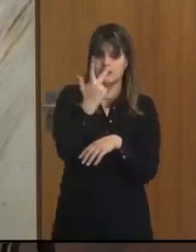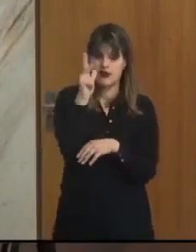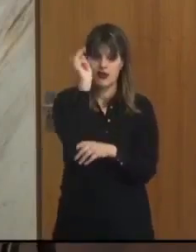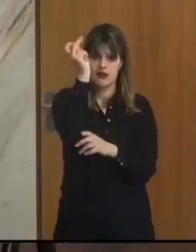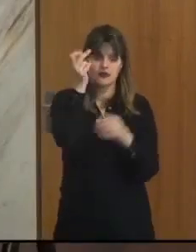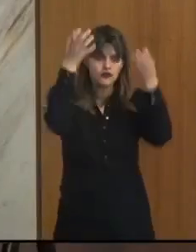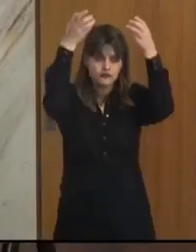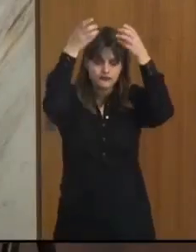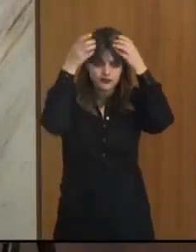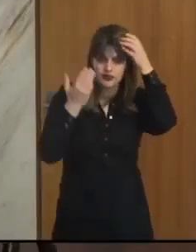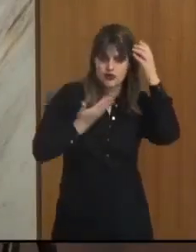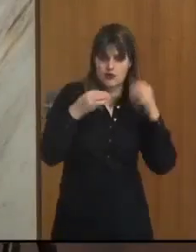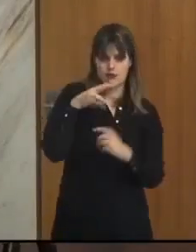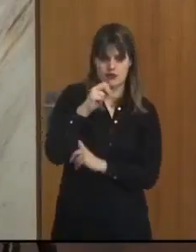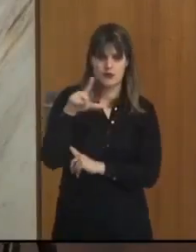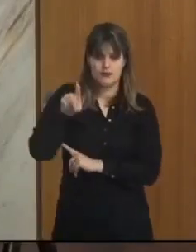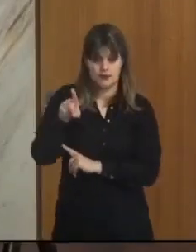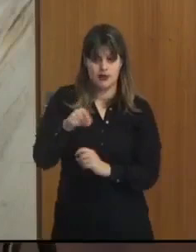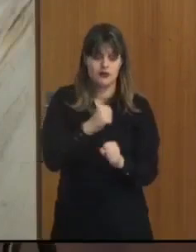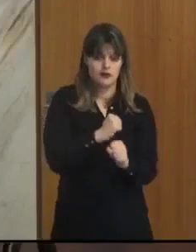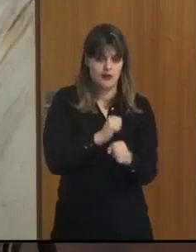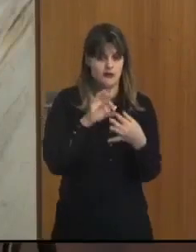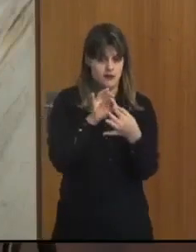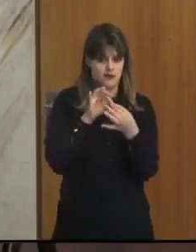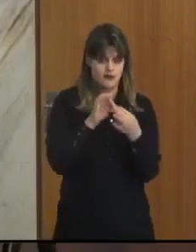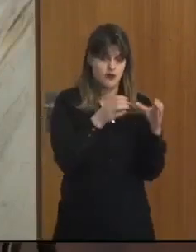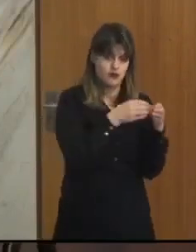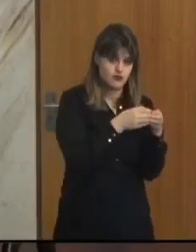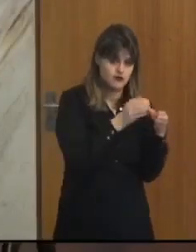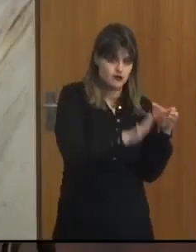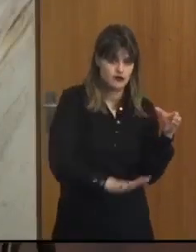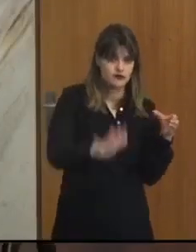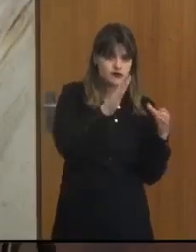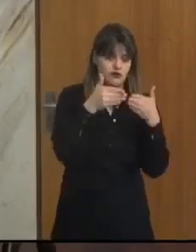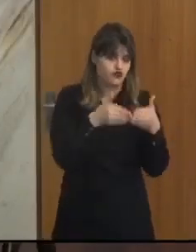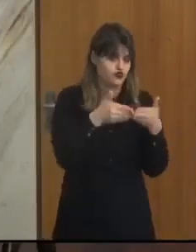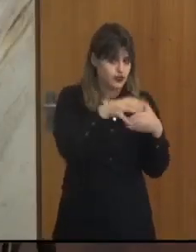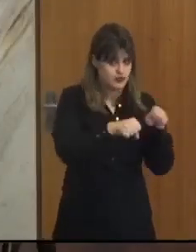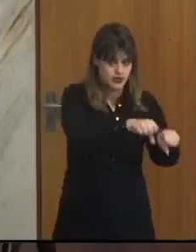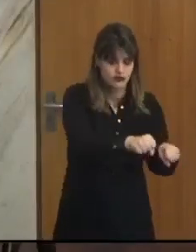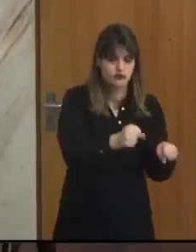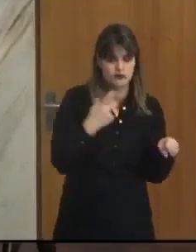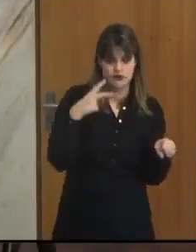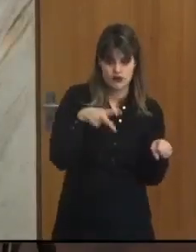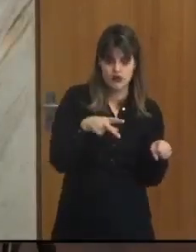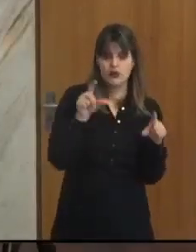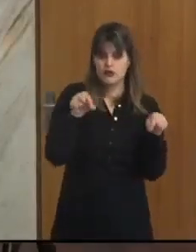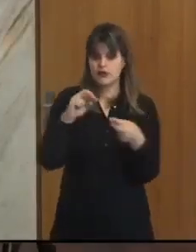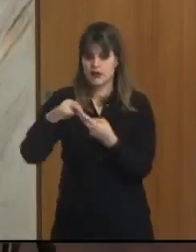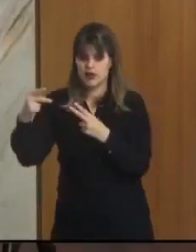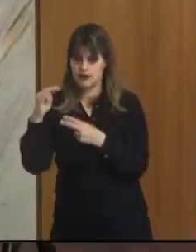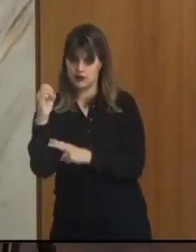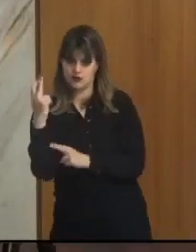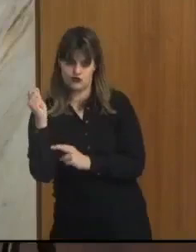Manuel I. Foi um trabalho de parceria entre a Comissão Nacional para as Comemorações dos Documentos Portugueses e da Câmara Municipal de Soura,